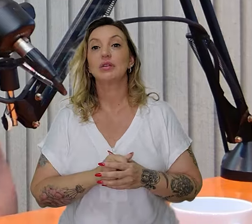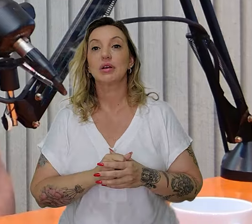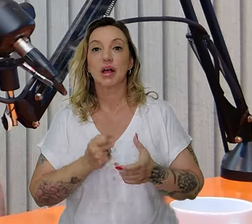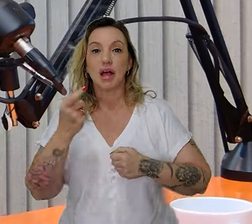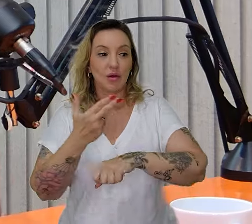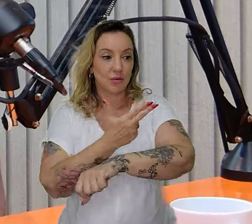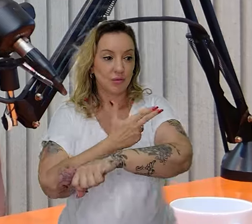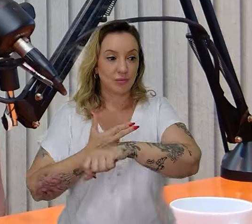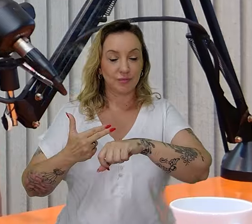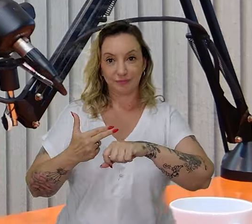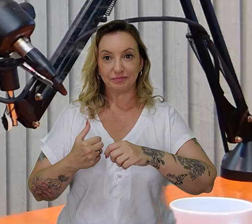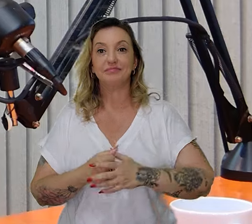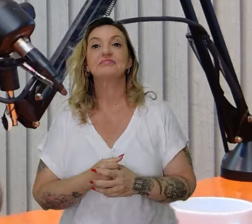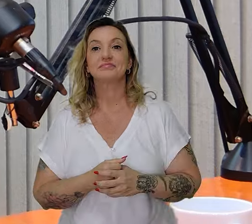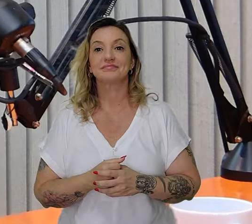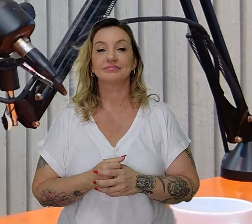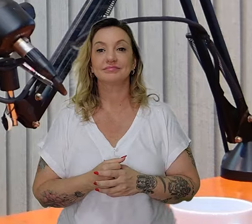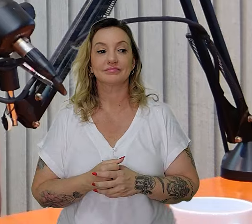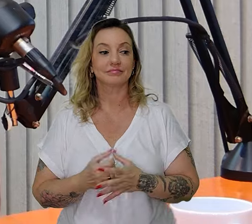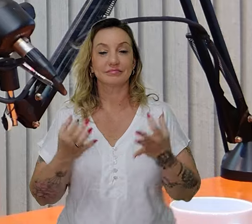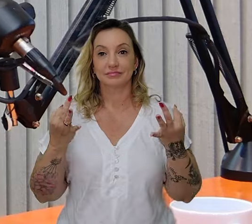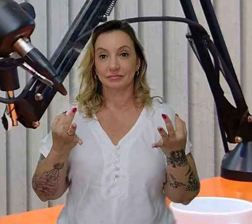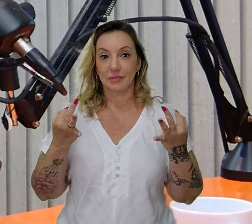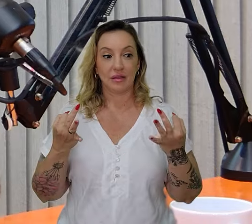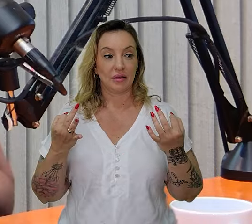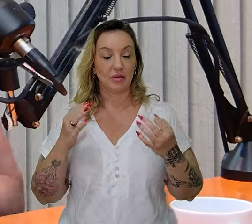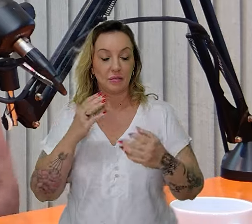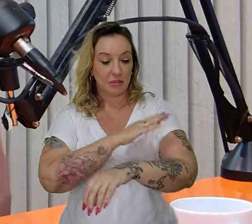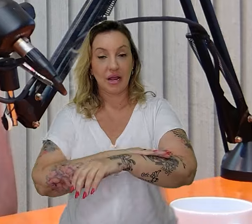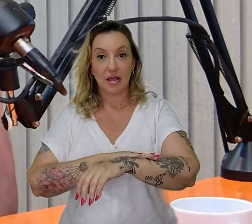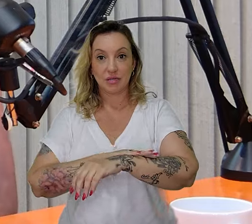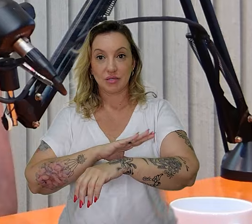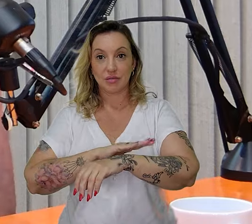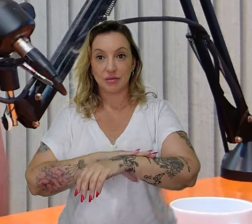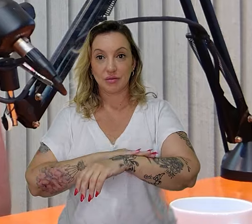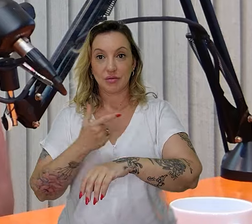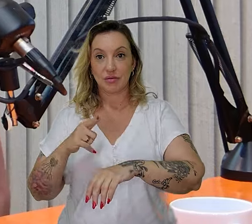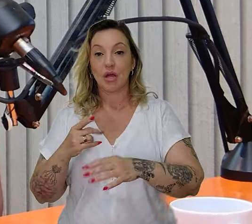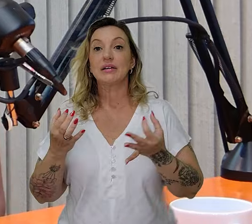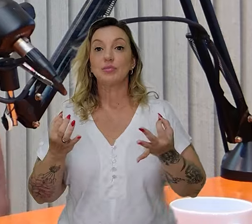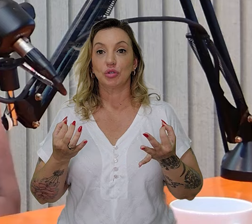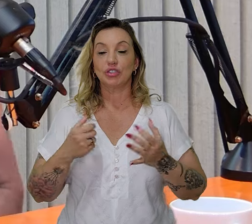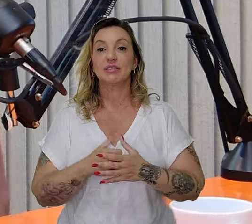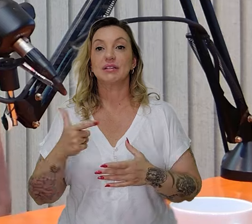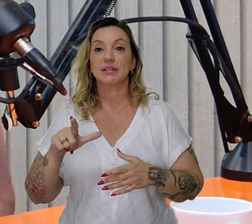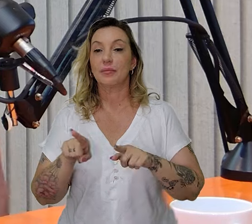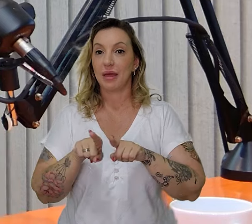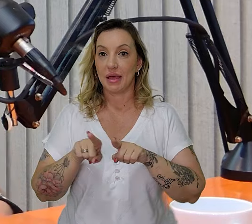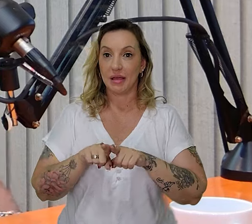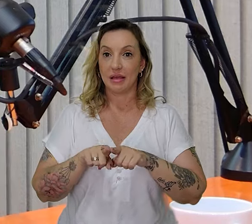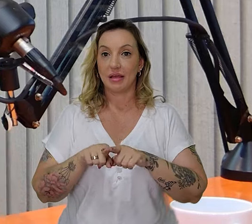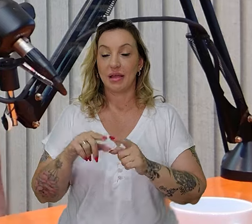tenho algumas tatuagens tenho um meditador no braço tem um símbolo um outro símbolo budista no meu braço